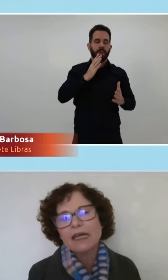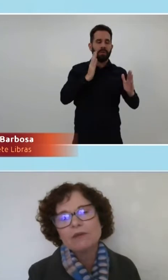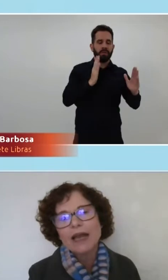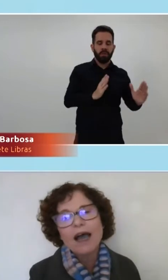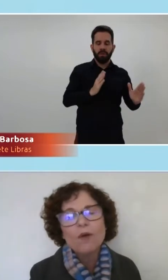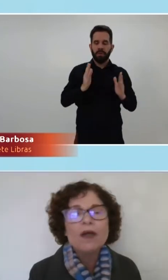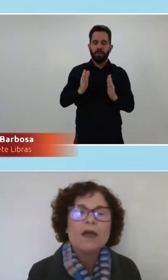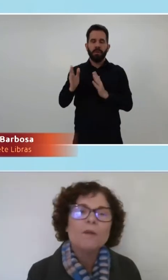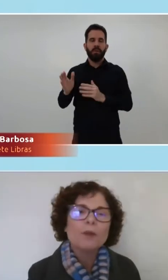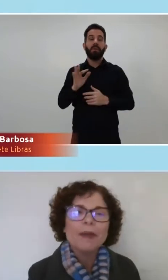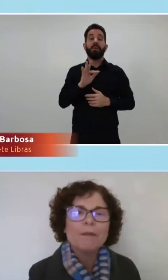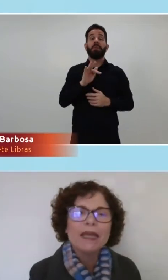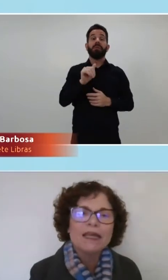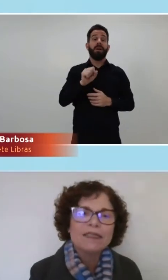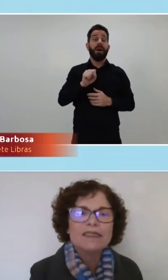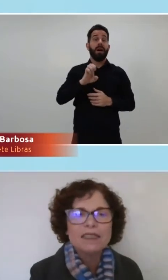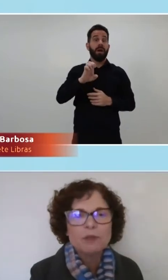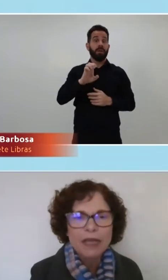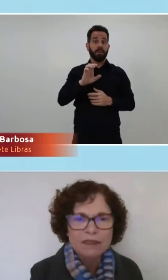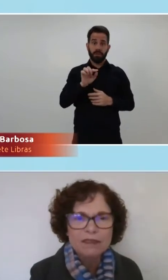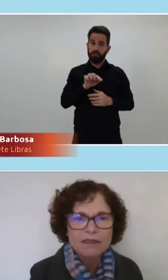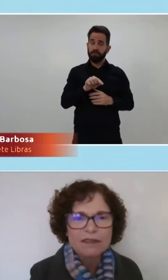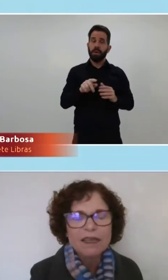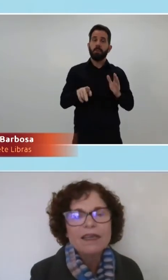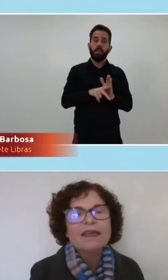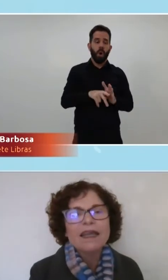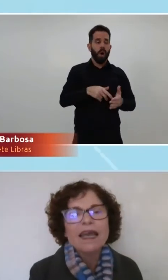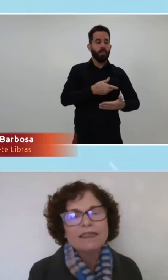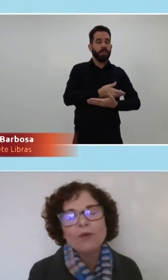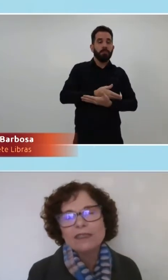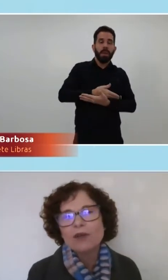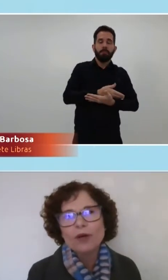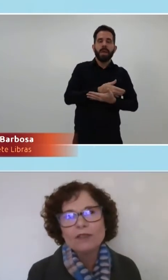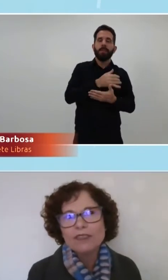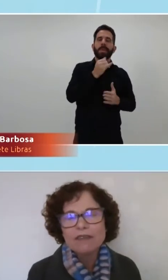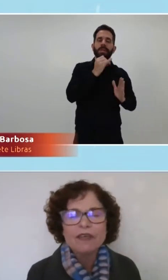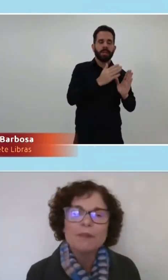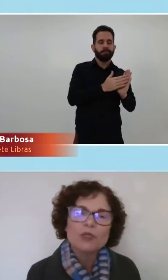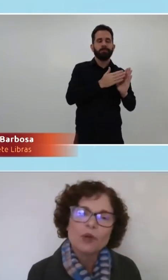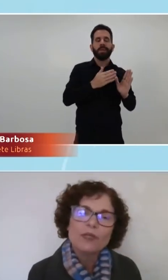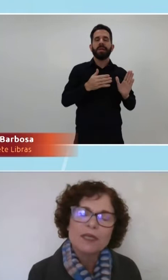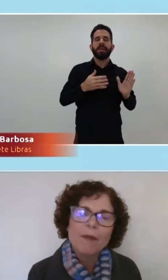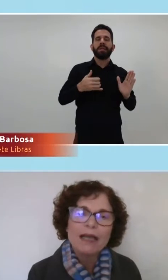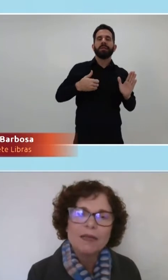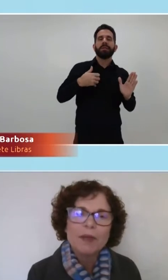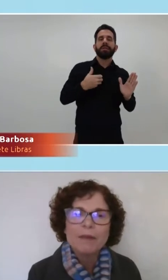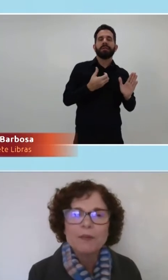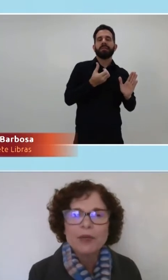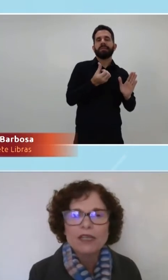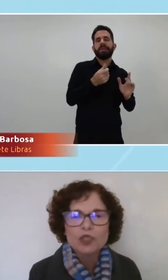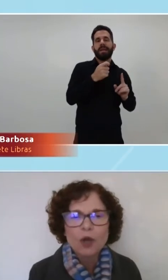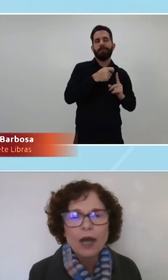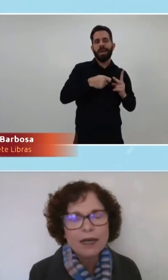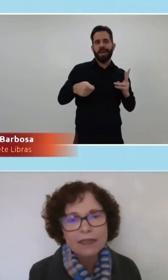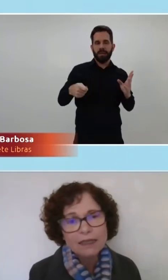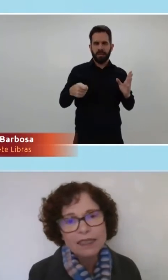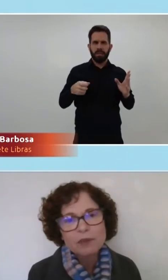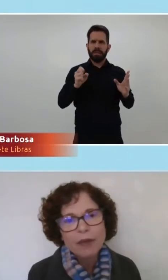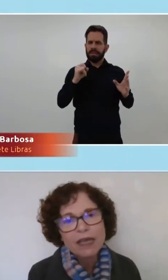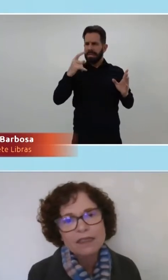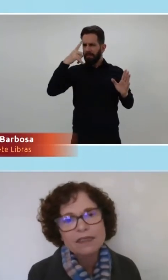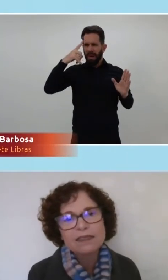comportamento natural para um bebê até 6 meses? Né? Então, assim, quando você vê pessoas que batem em bebê porque ele chora,